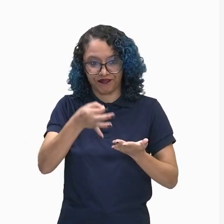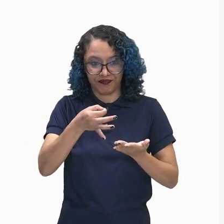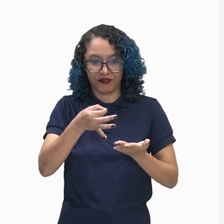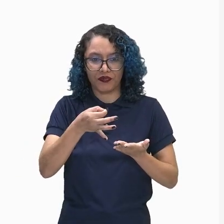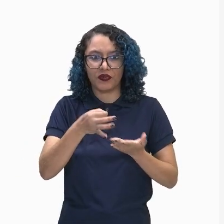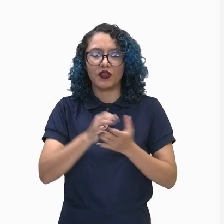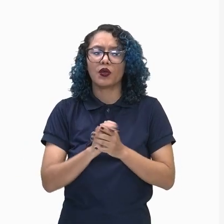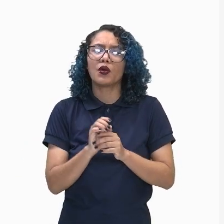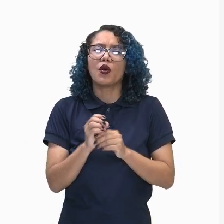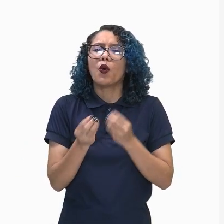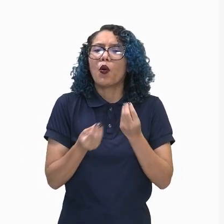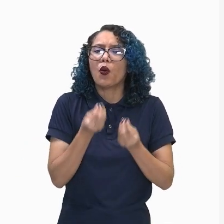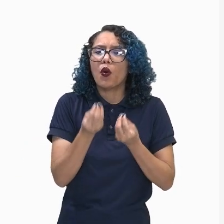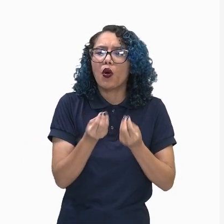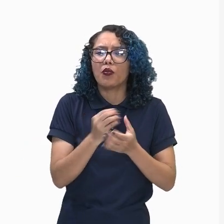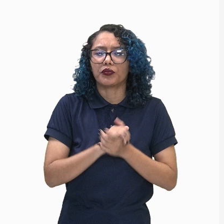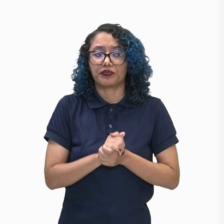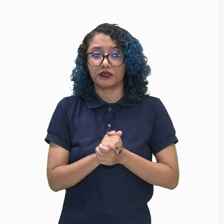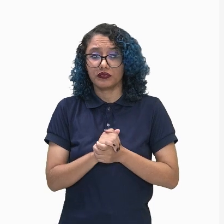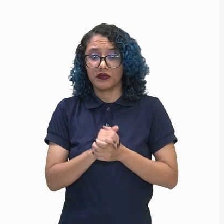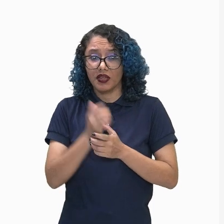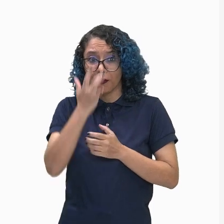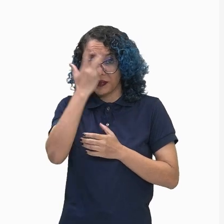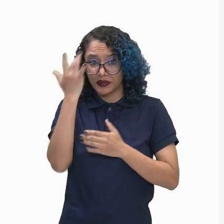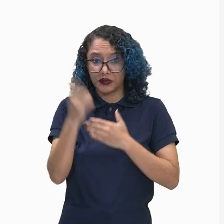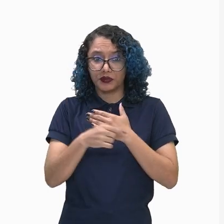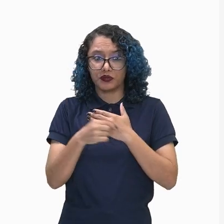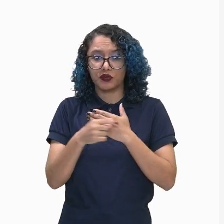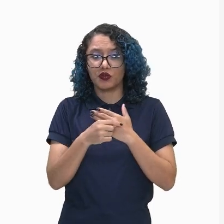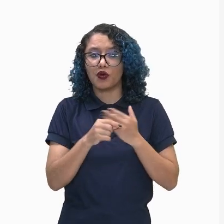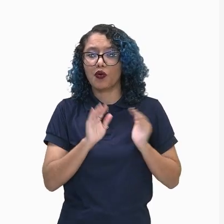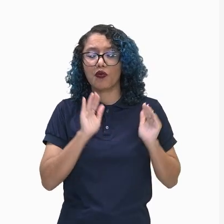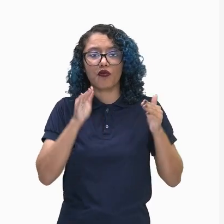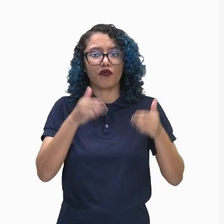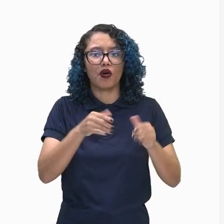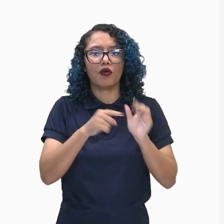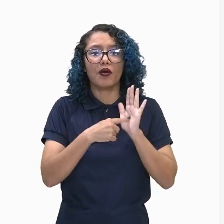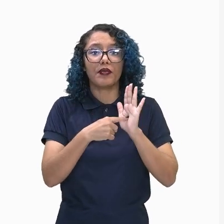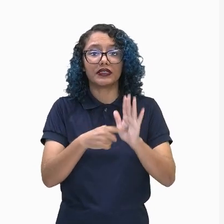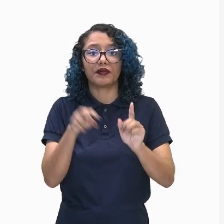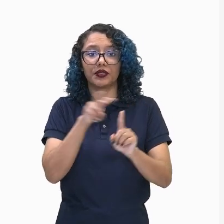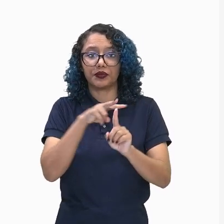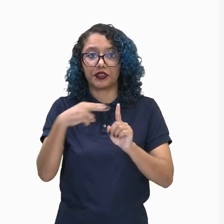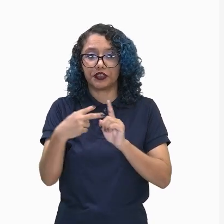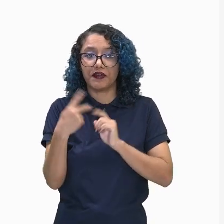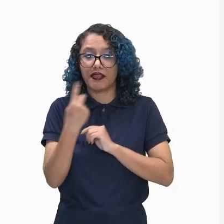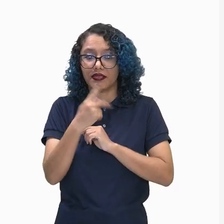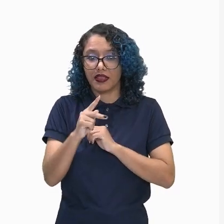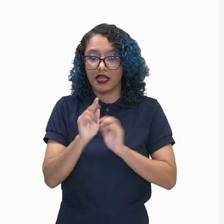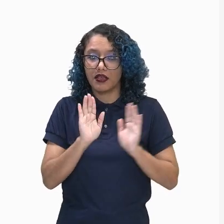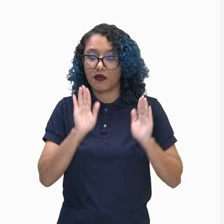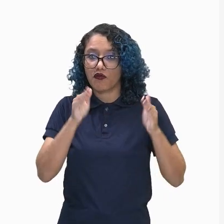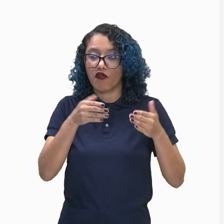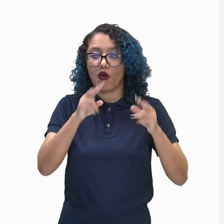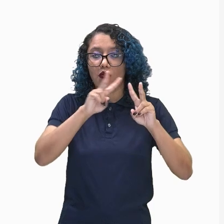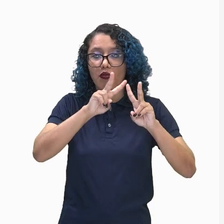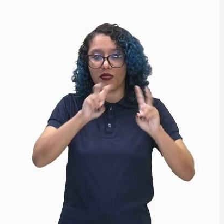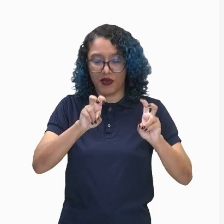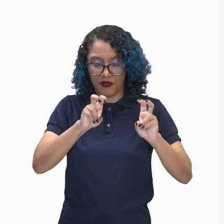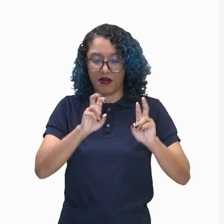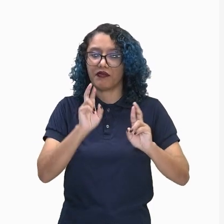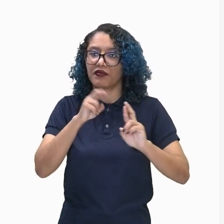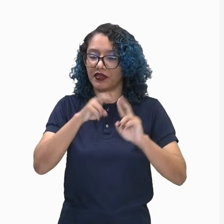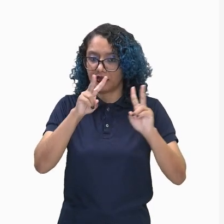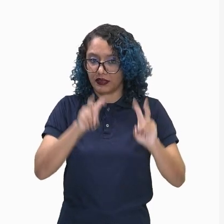o autor objetiva apresentar seu ponto de vista sobre determinado tema. Por seu